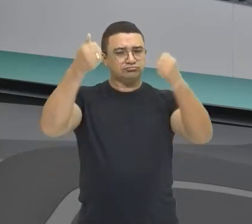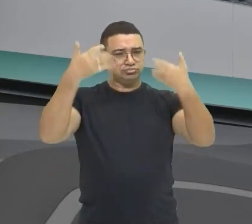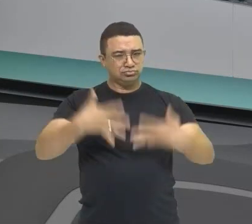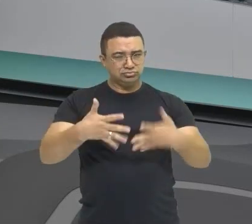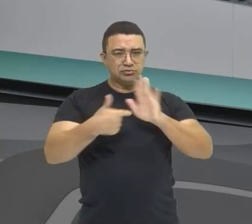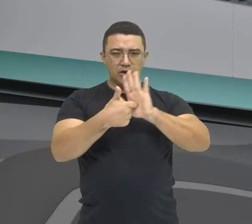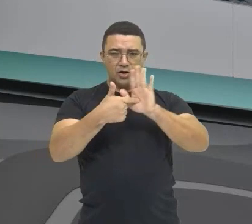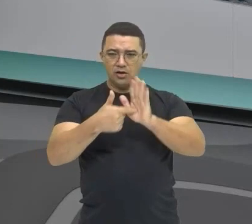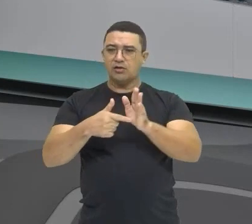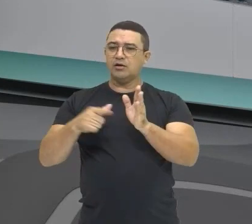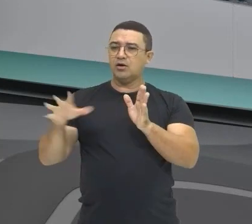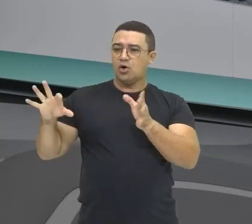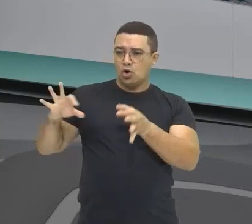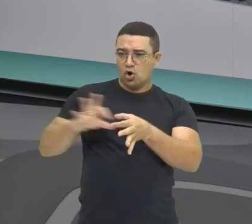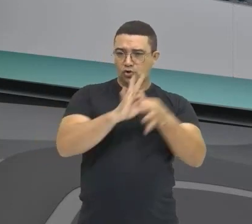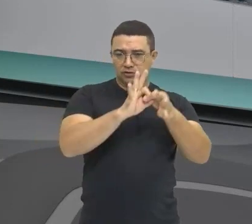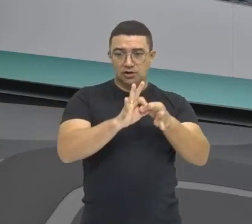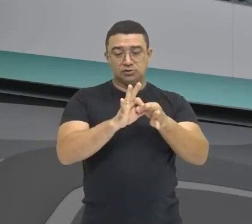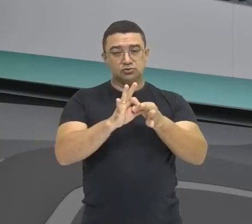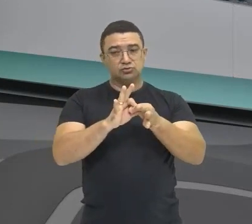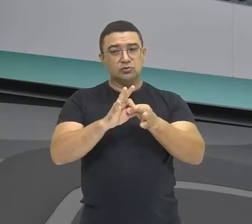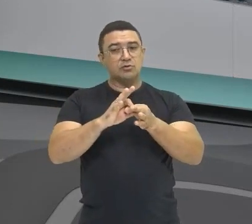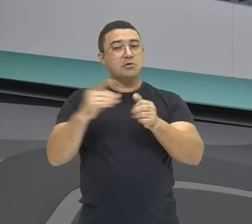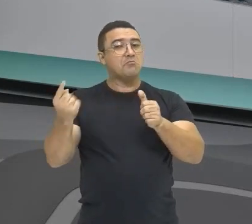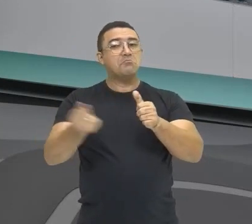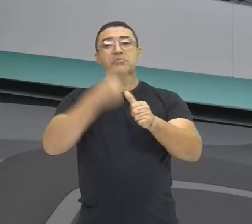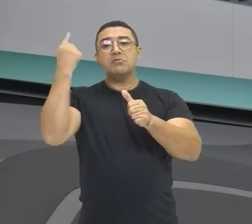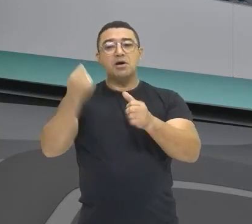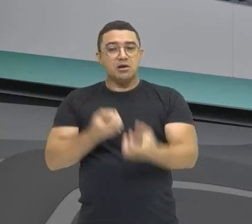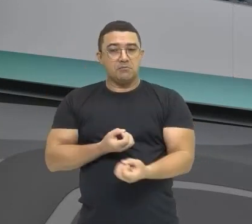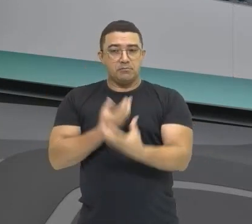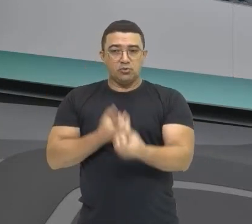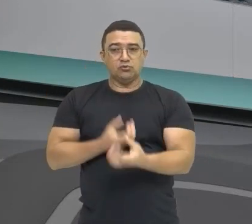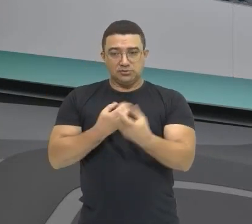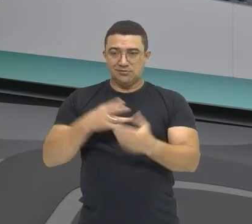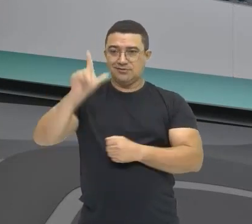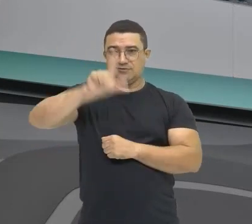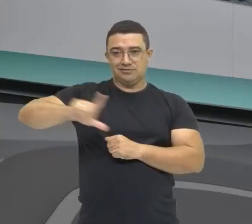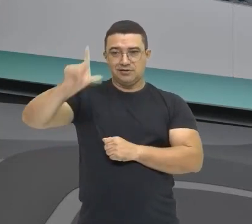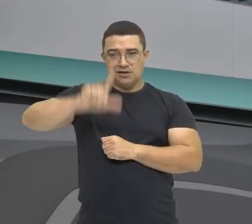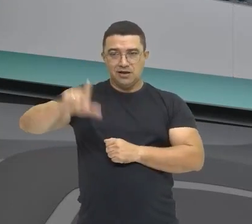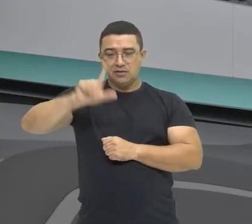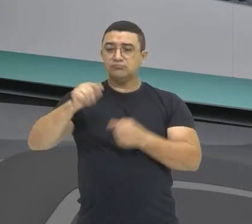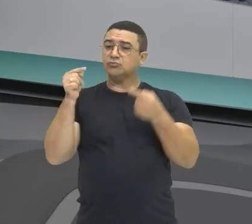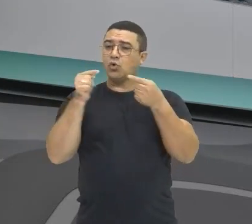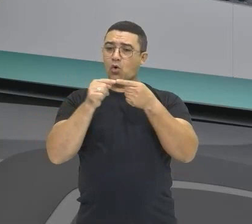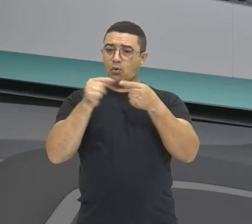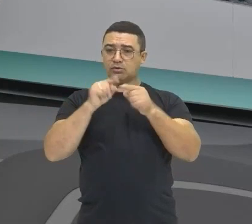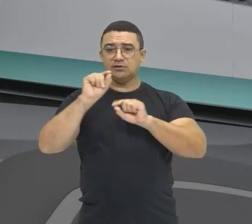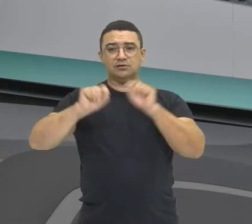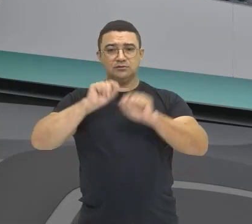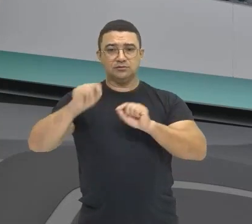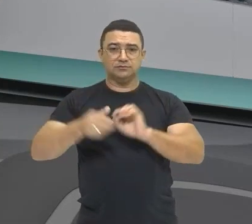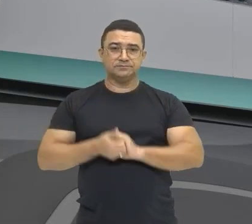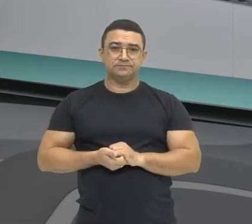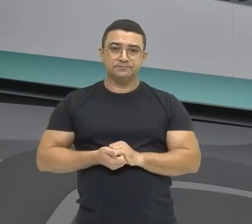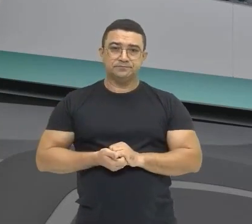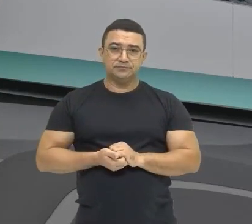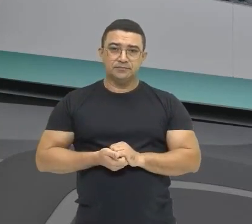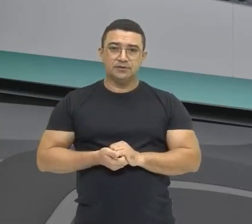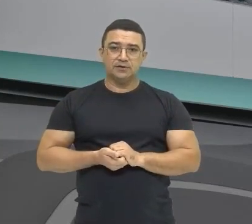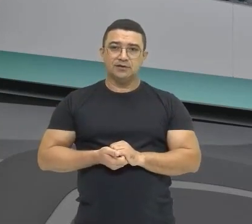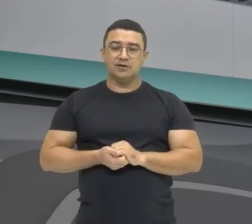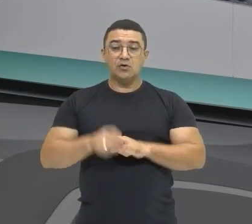dessas primeiras produções literárias no Brasil, no século XVI, que vão corresponder exatamente a